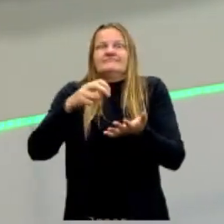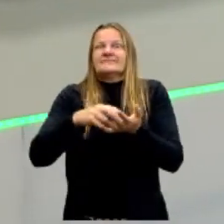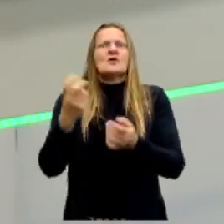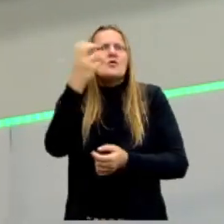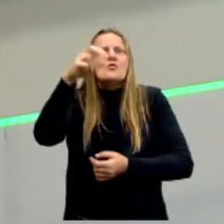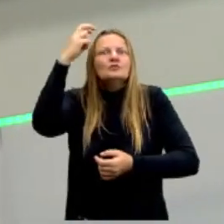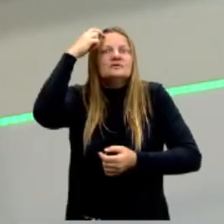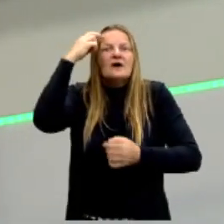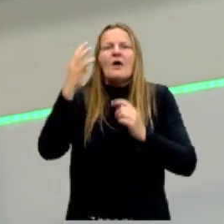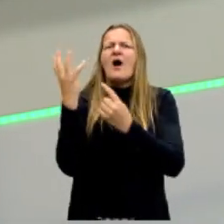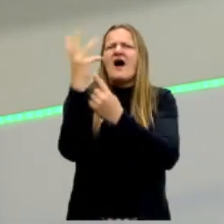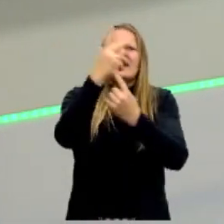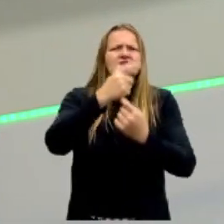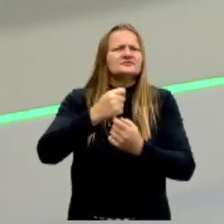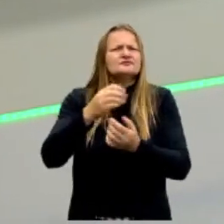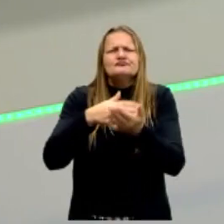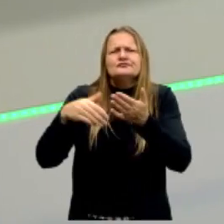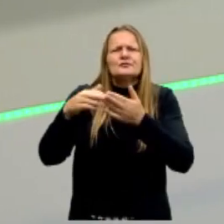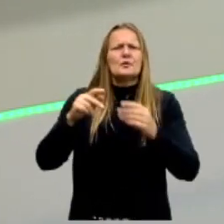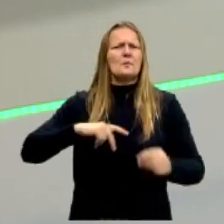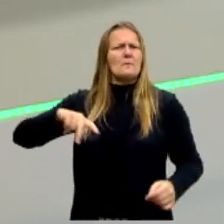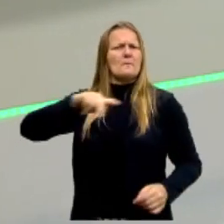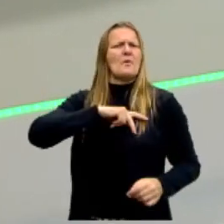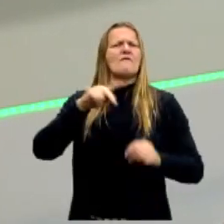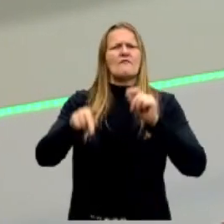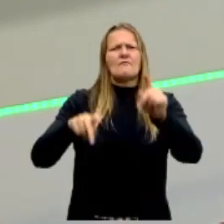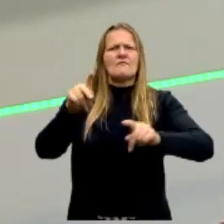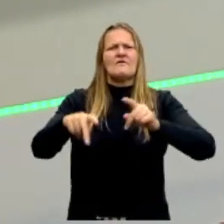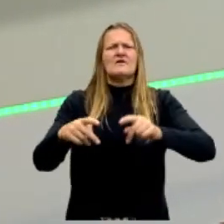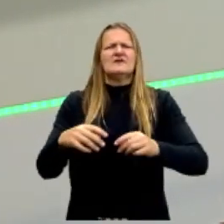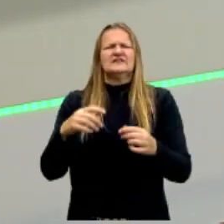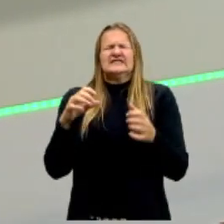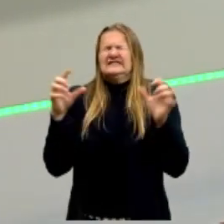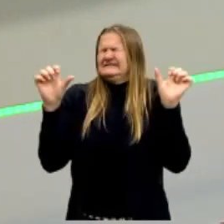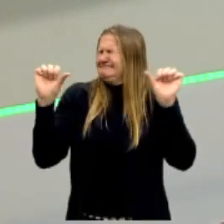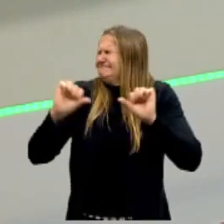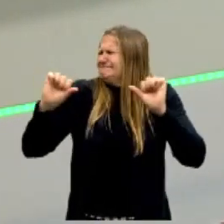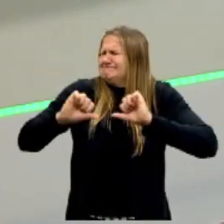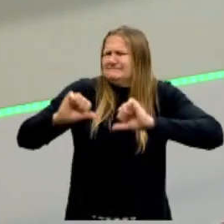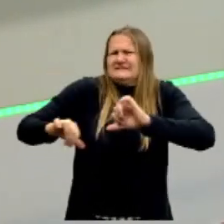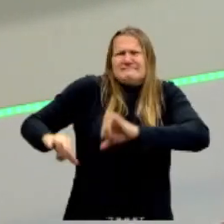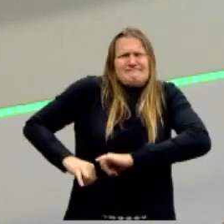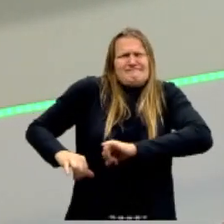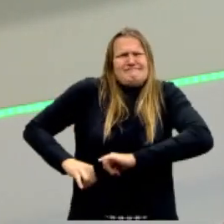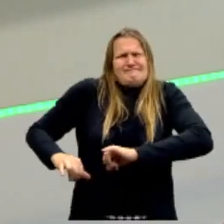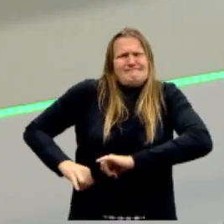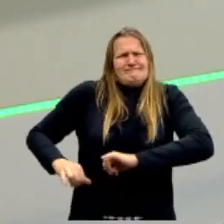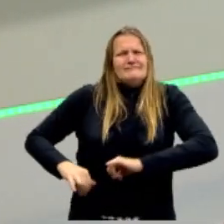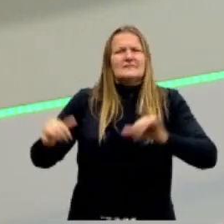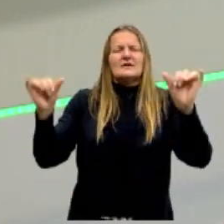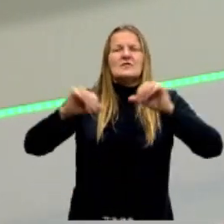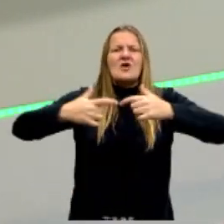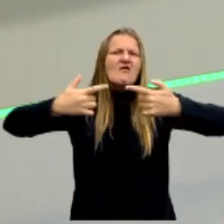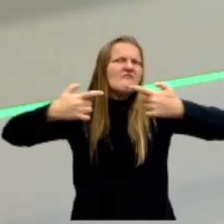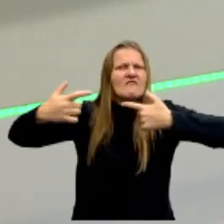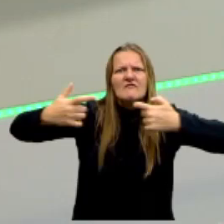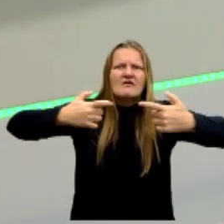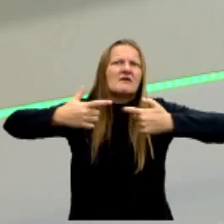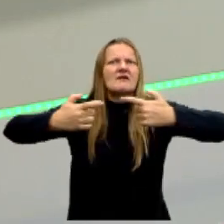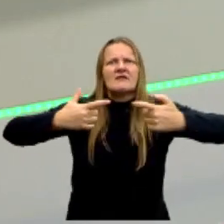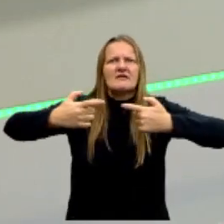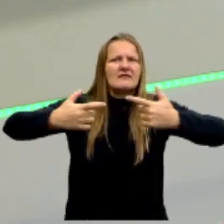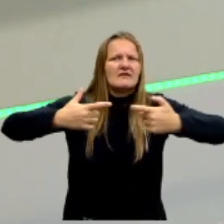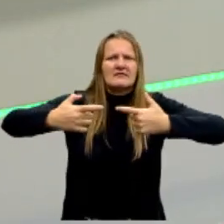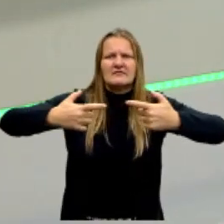artística o povo queria sair deste inferno que era a guerra